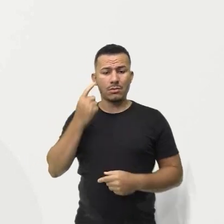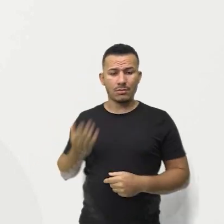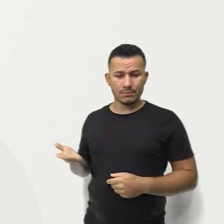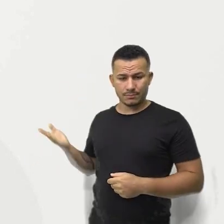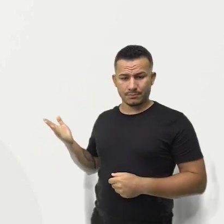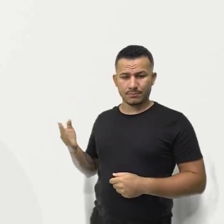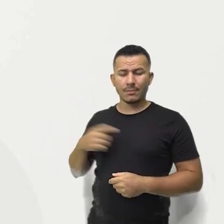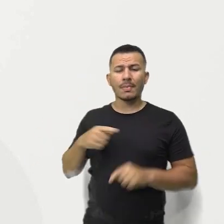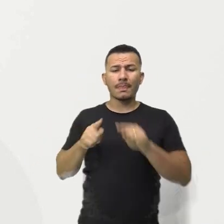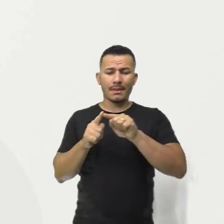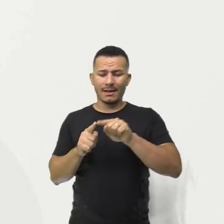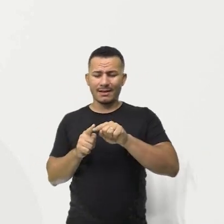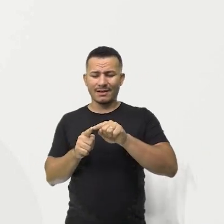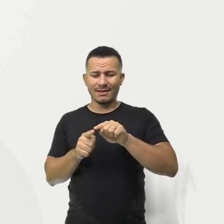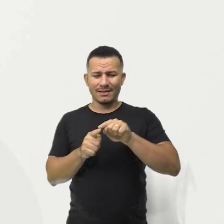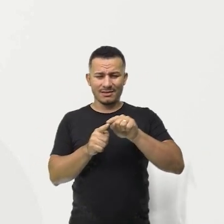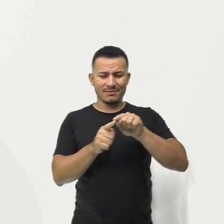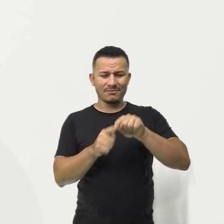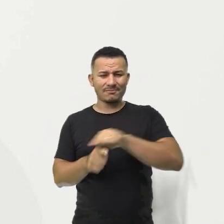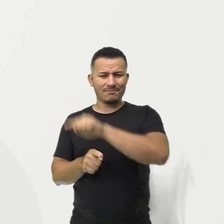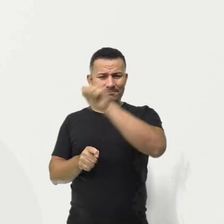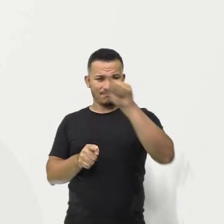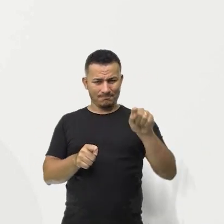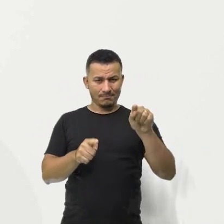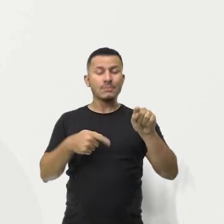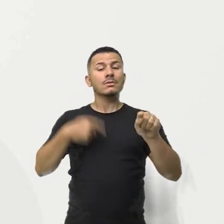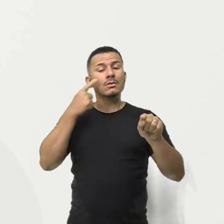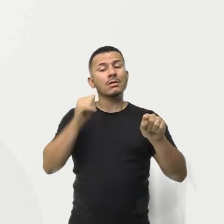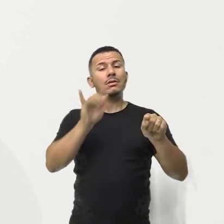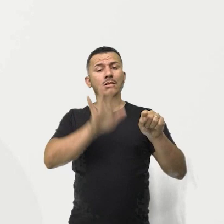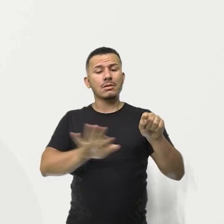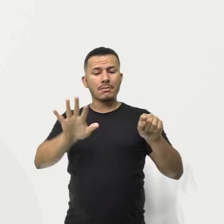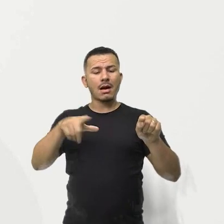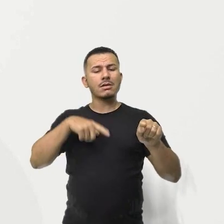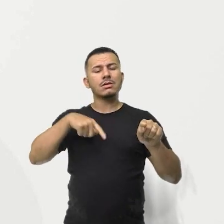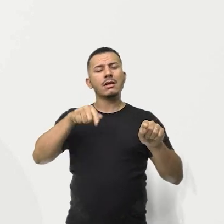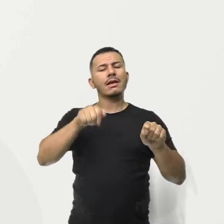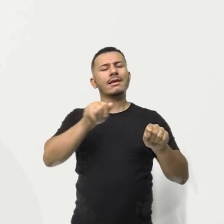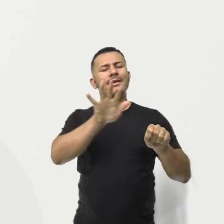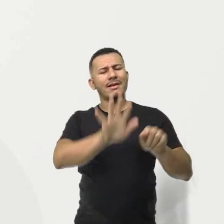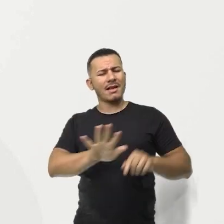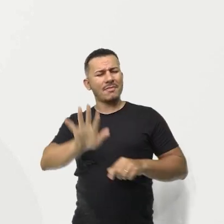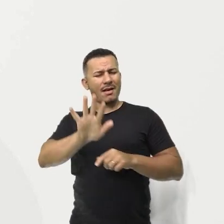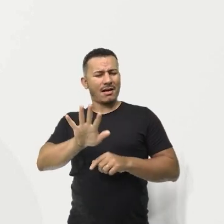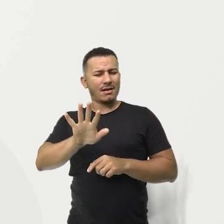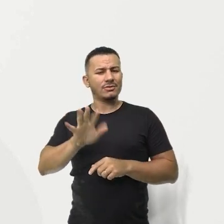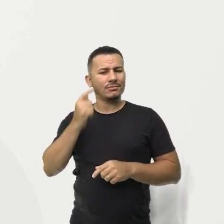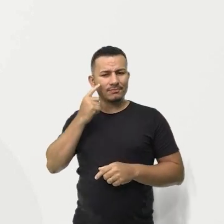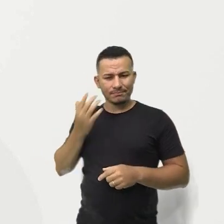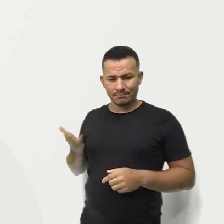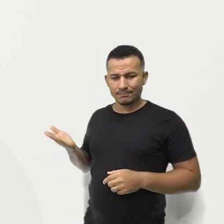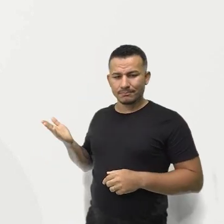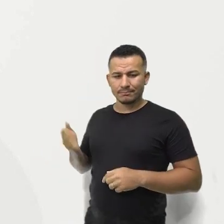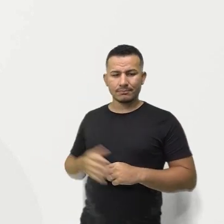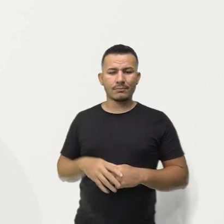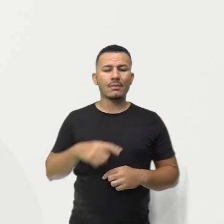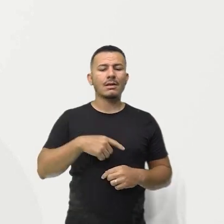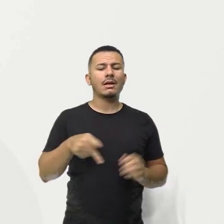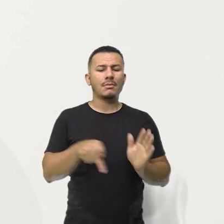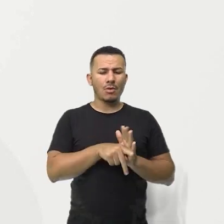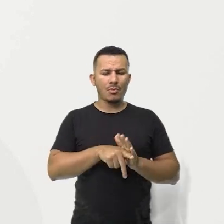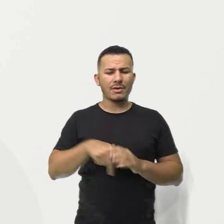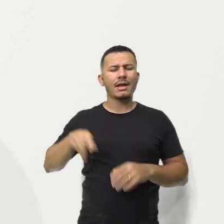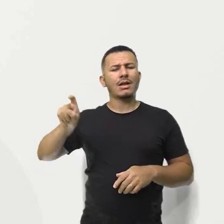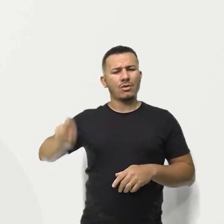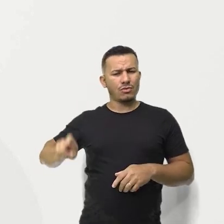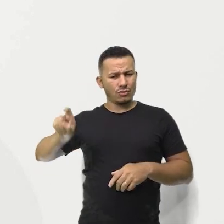você, ó, anti-horário, tá legal? E aí temos aqui a ilustração aí desse plano cartesiano para a gente relembrar. Olha só, eixo das